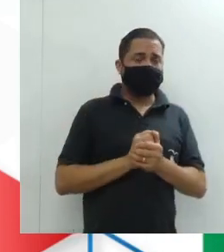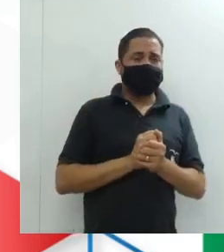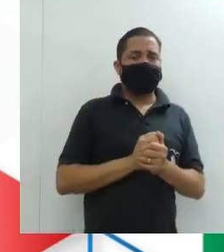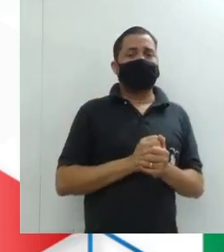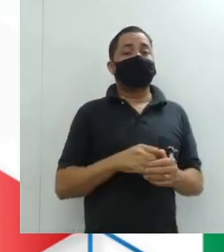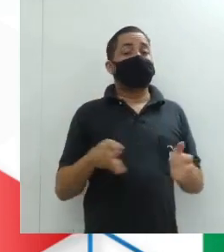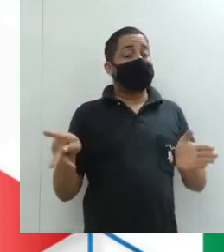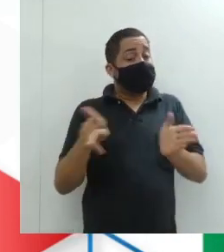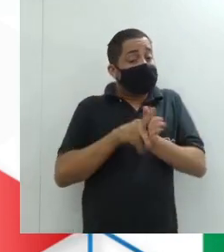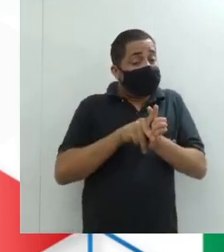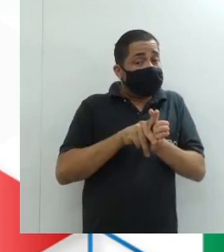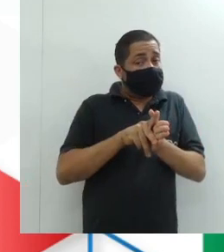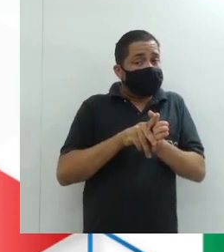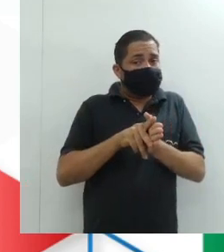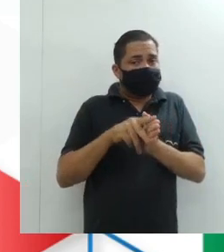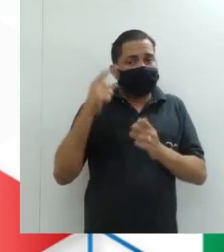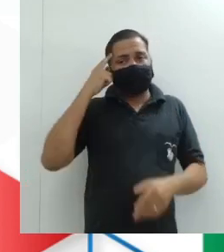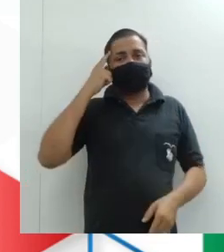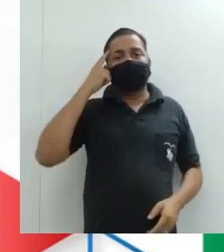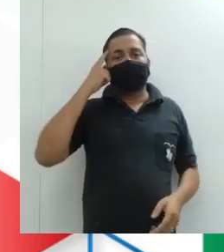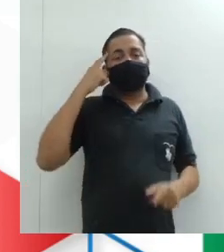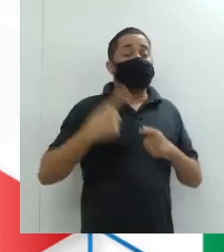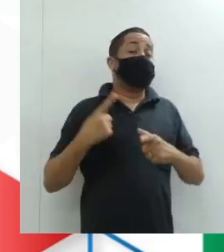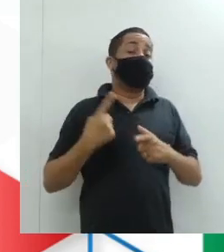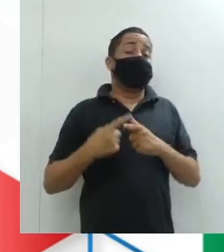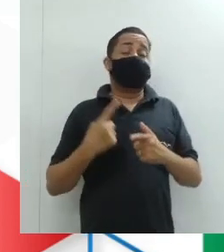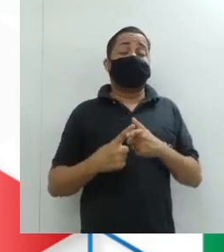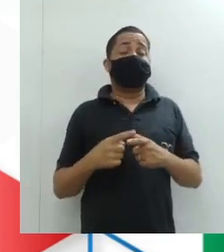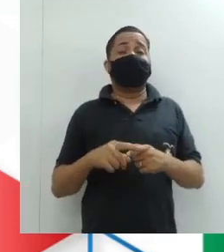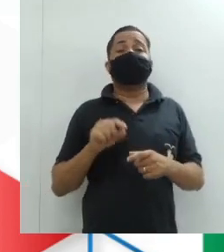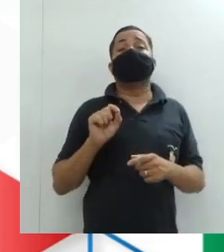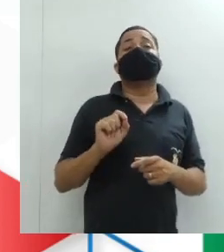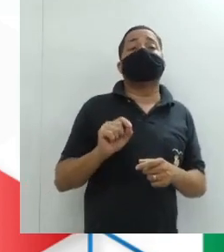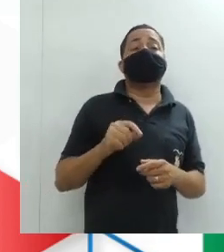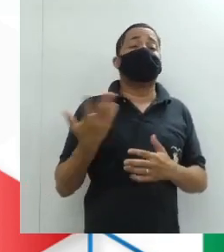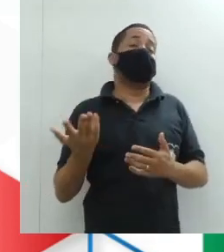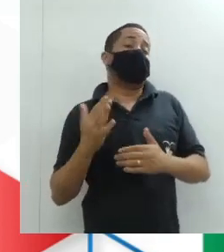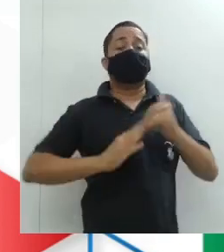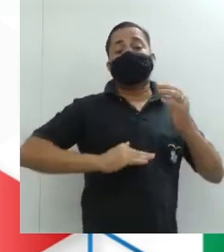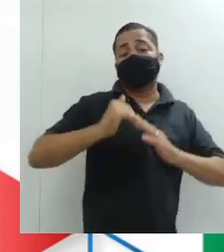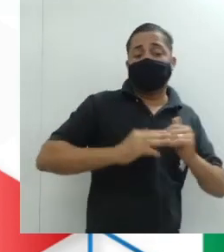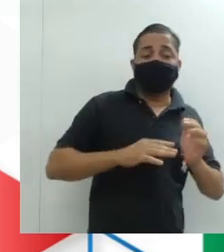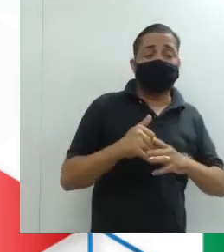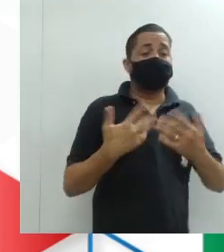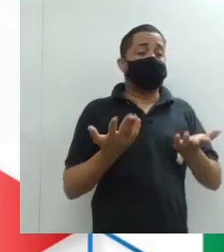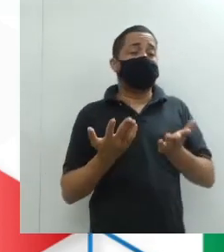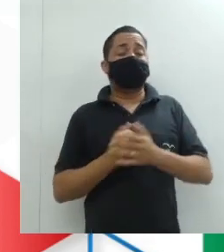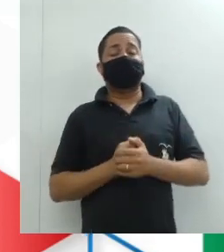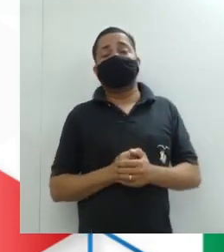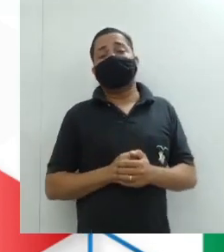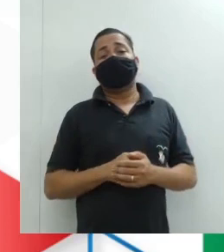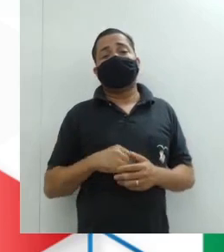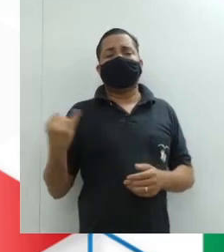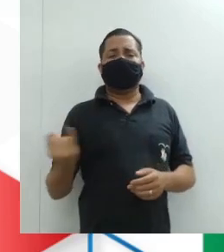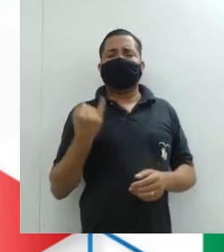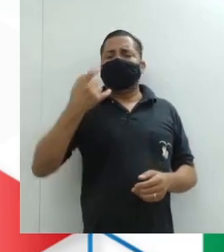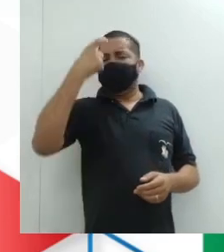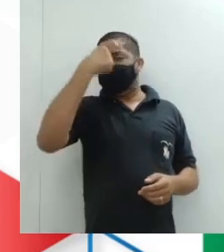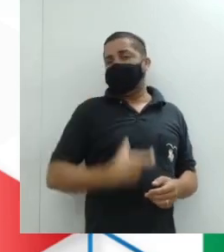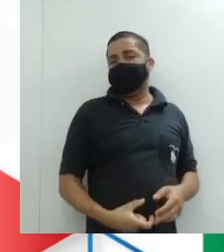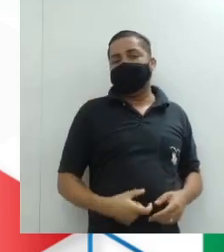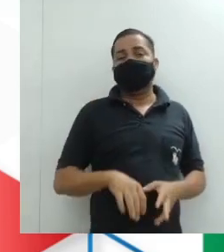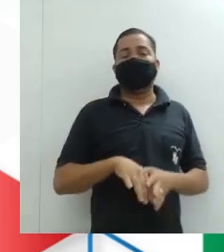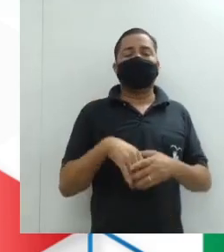seu próprio pensamento. Por quê? Para quê? Qual a estrutura? Qual a essência? São perguntas